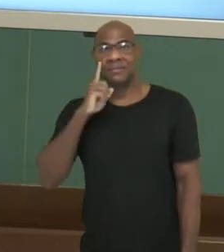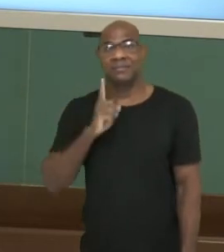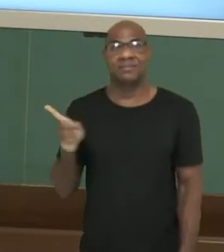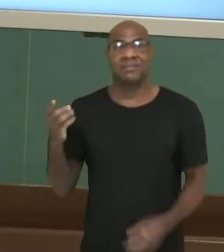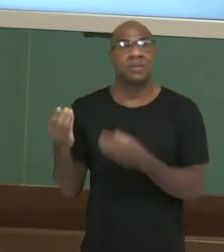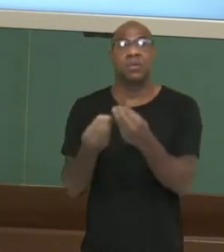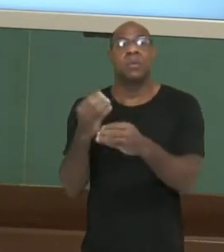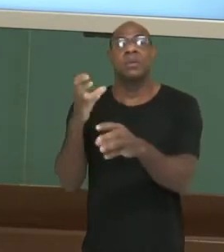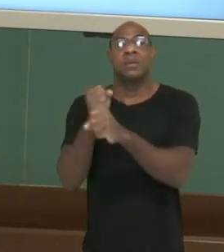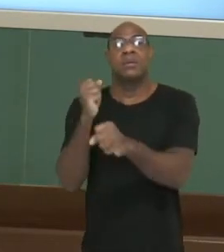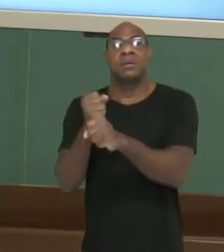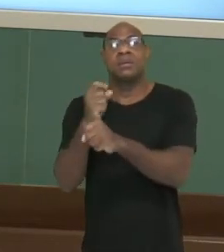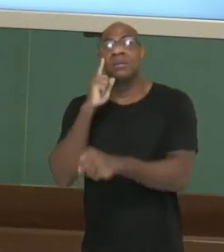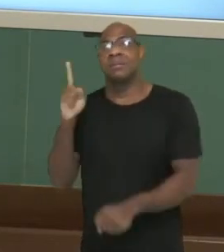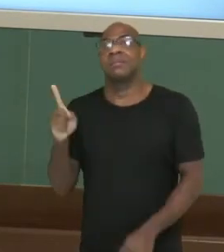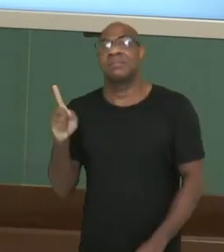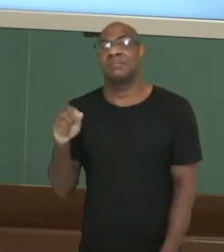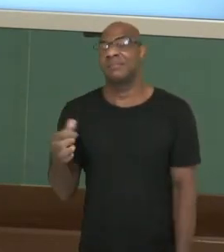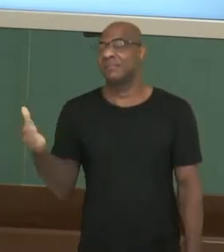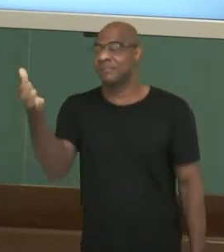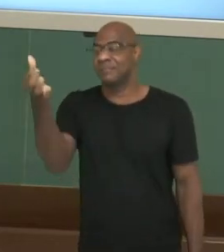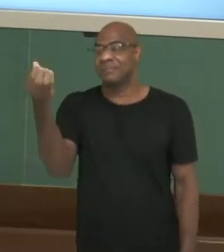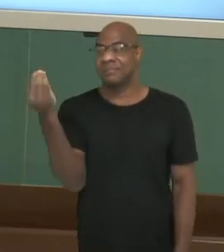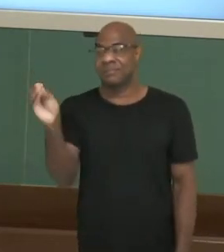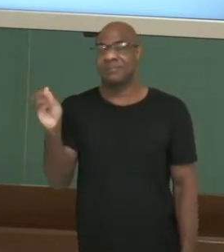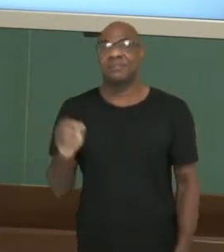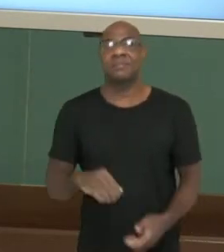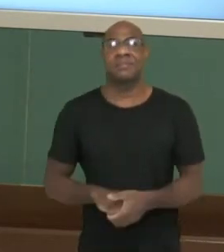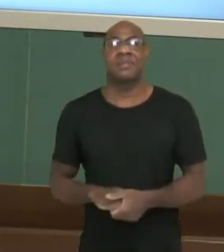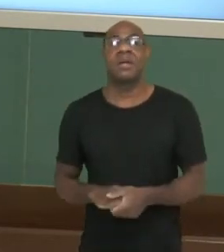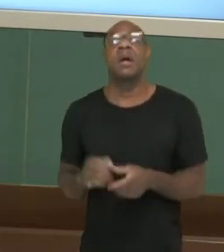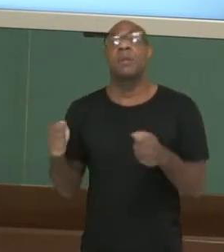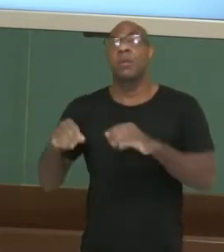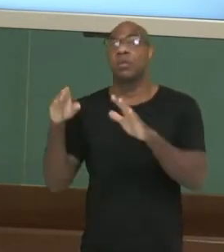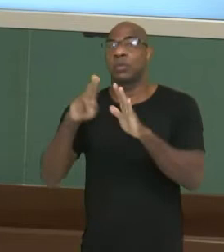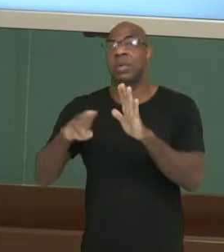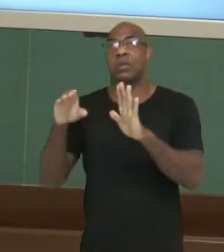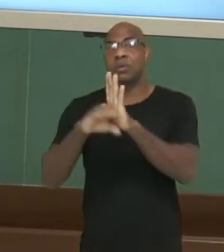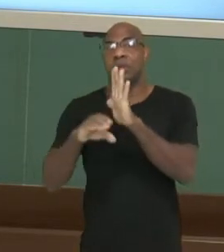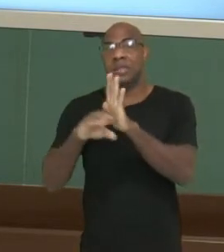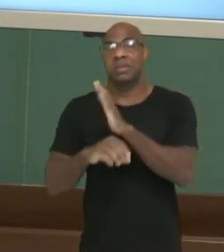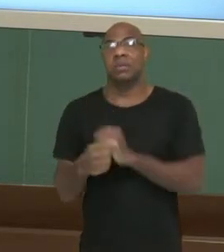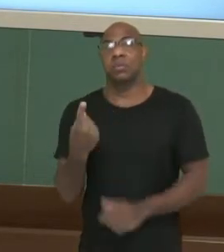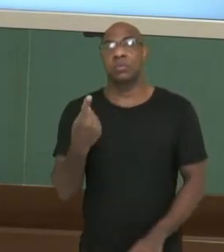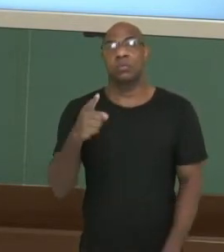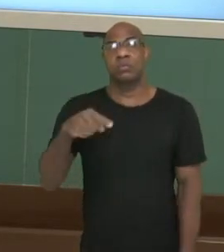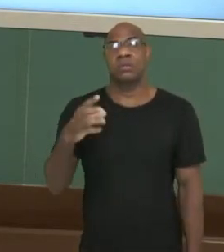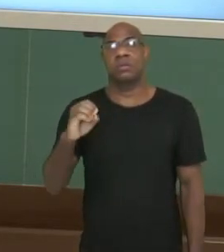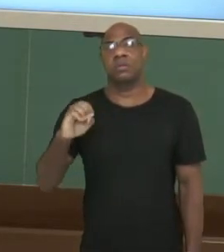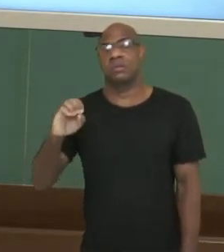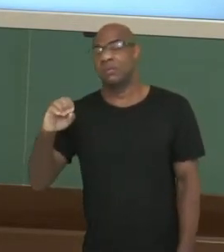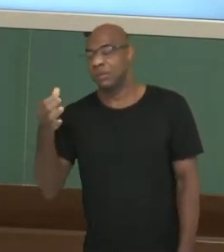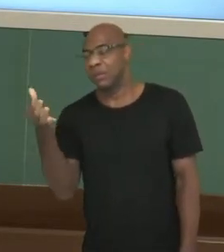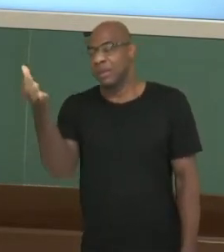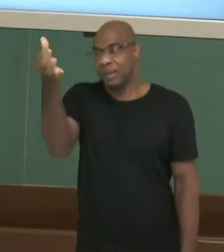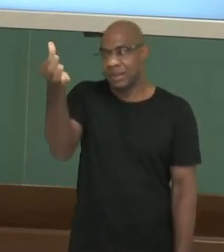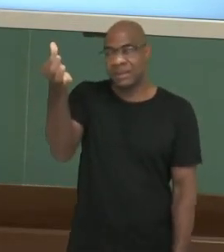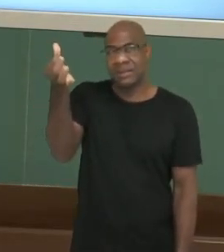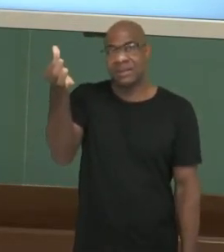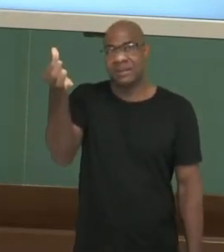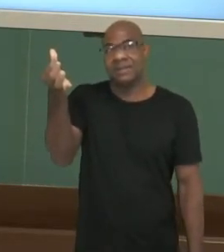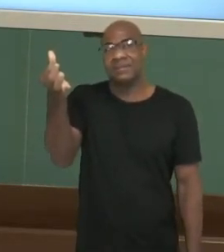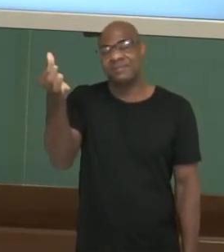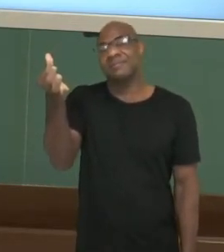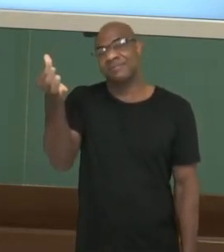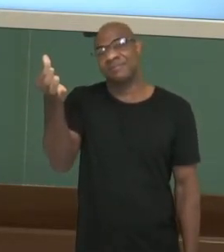conta na calculadora? Você tem duas opções. Ou você pode usar o conceito 1,004 elevado a 6, é ele